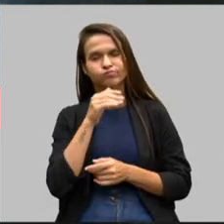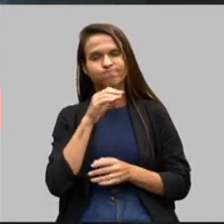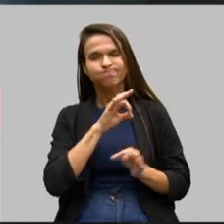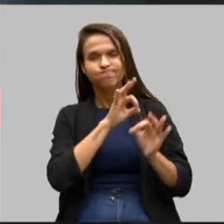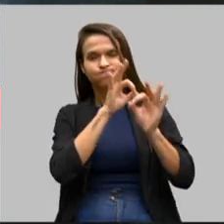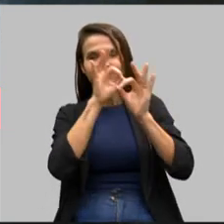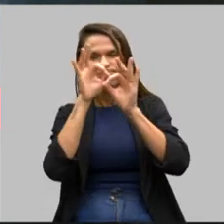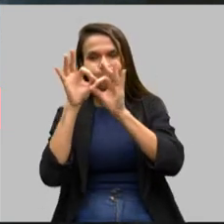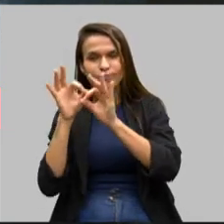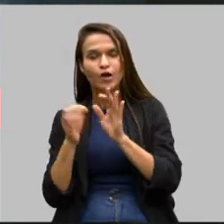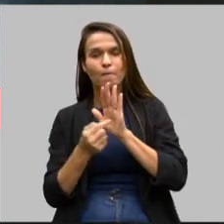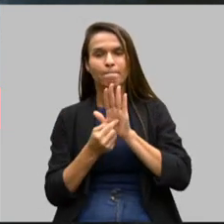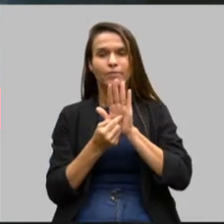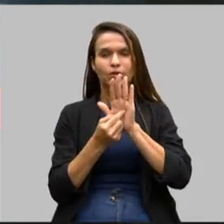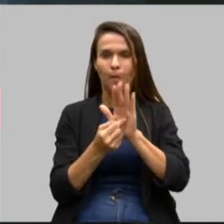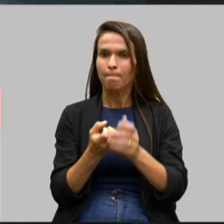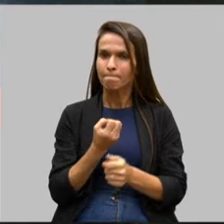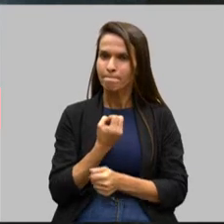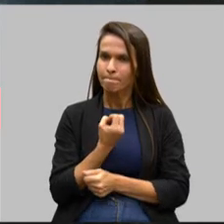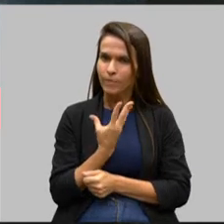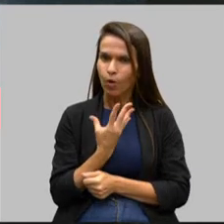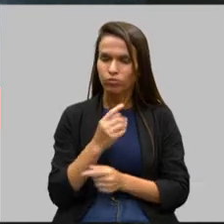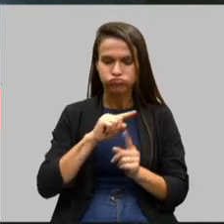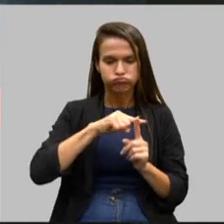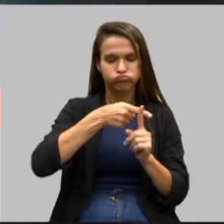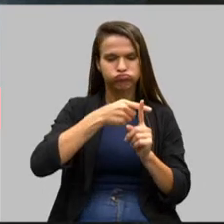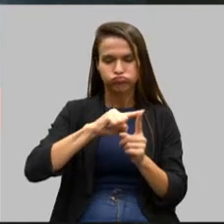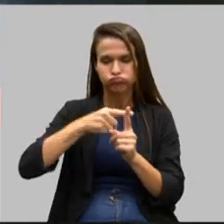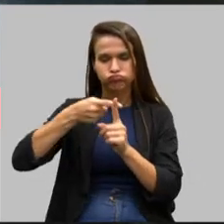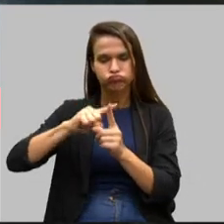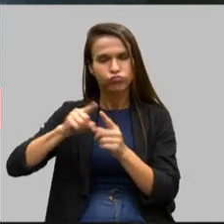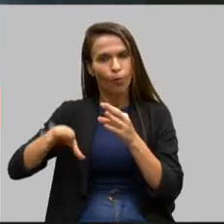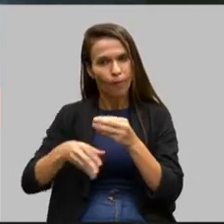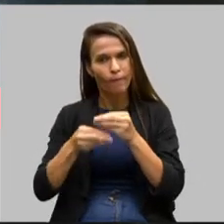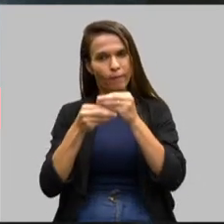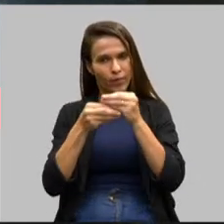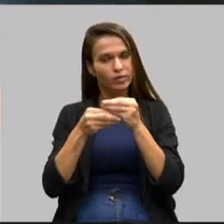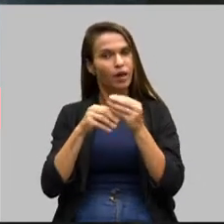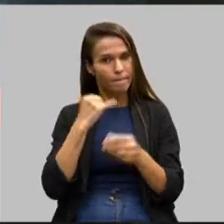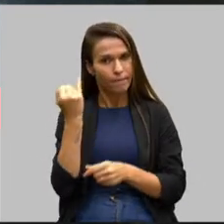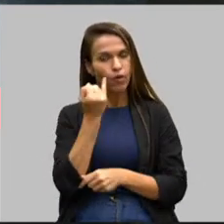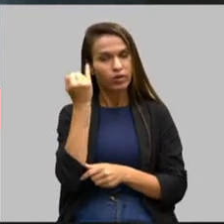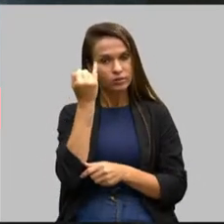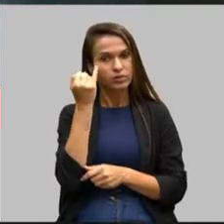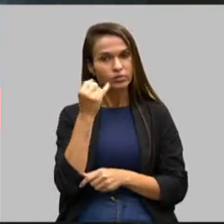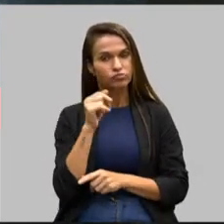muito boas, uma se soma à outra, e acho que é importante isso mesmo, né?